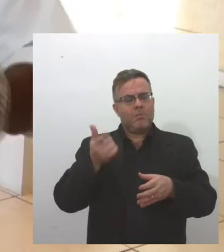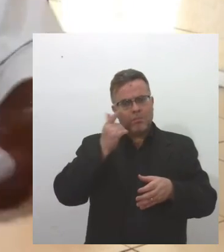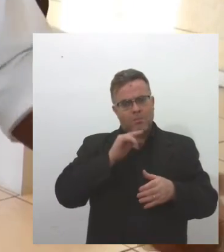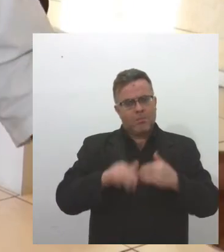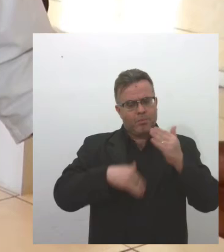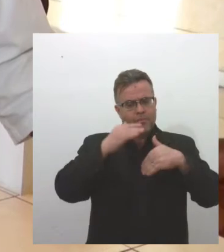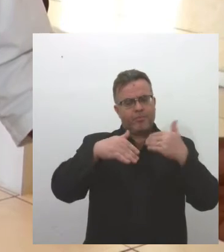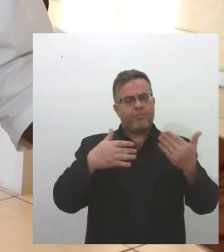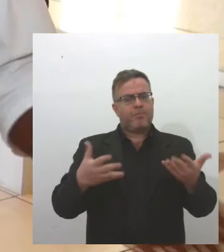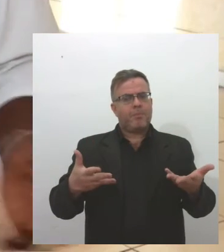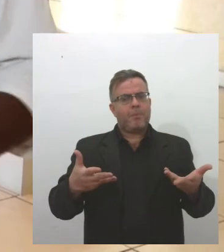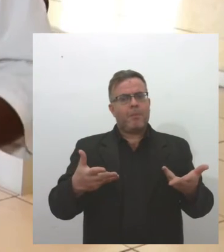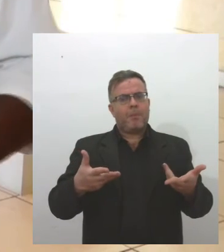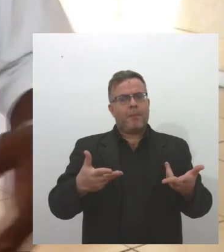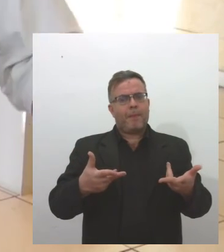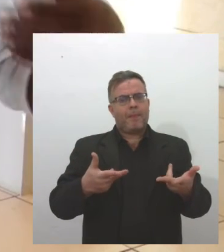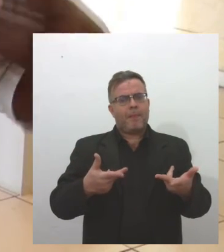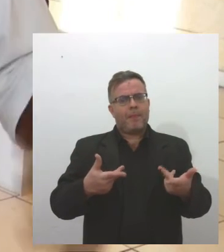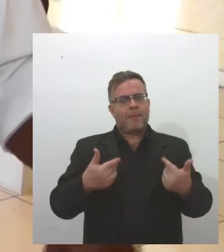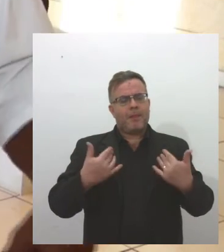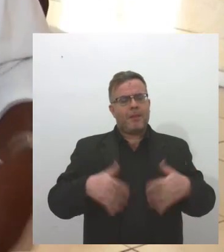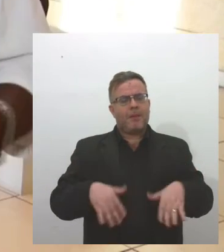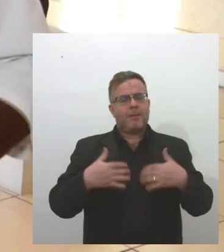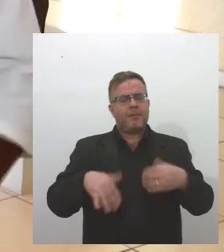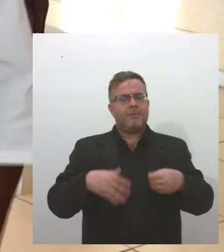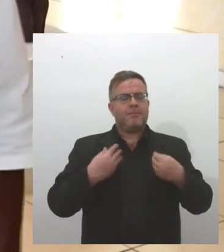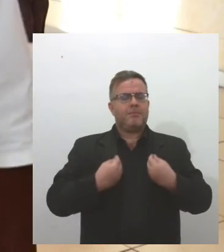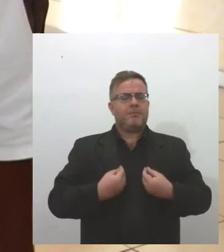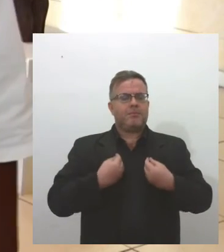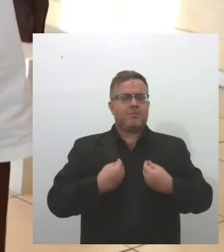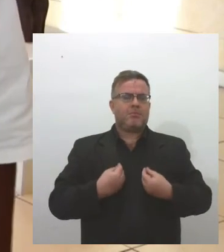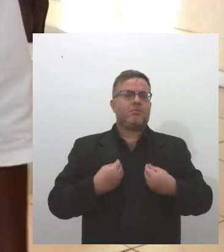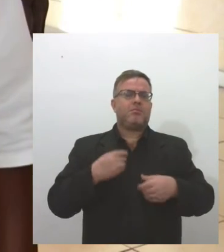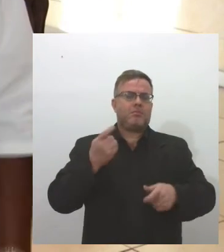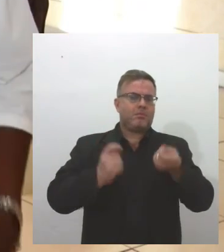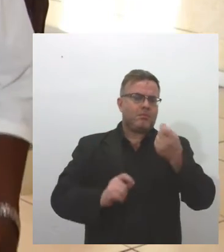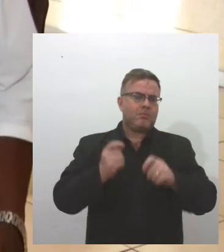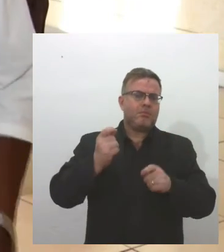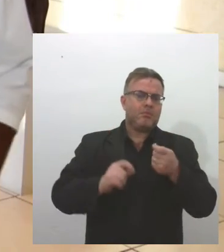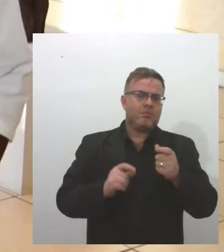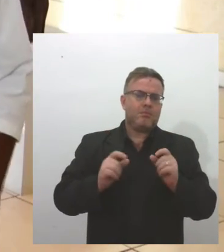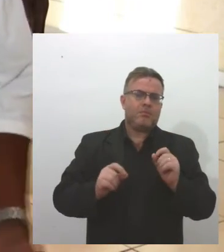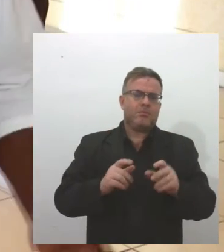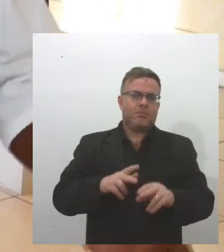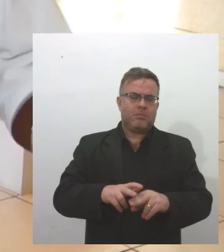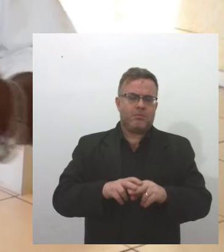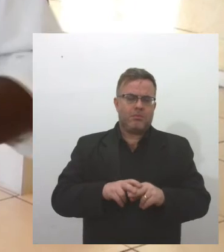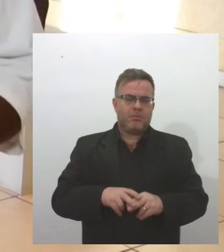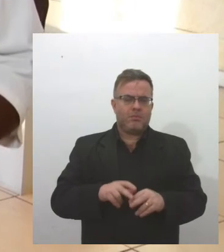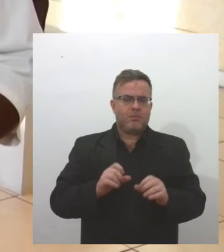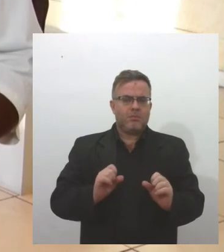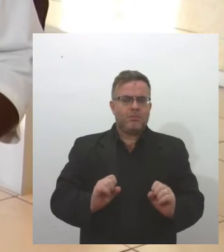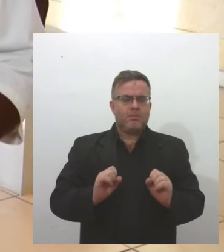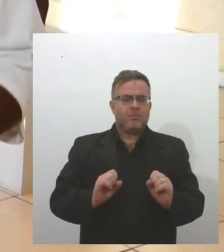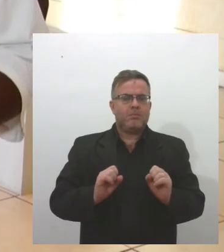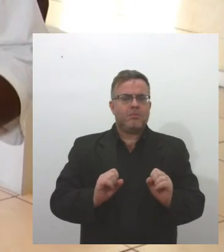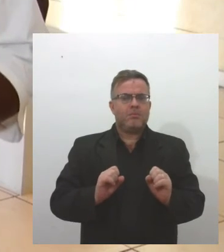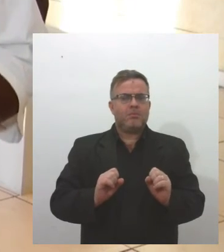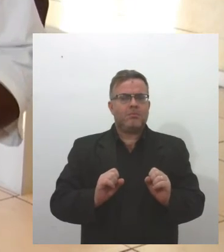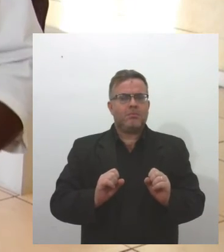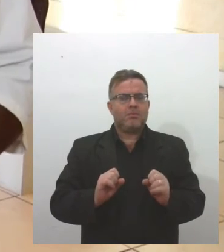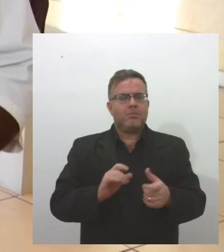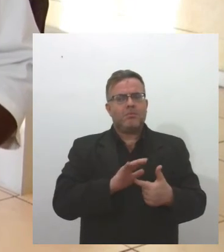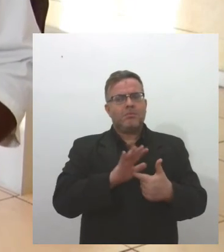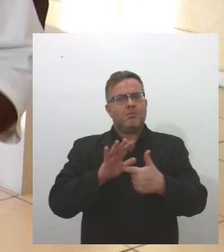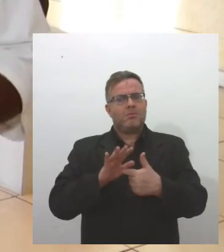de maneira geral, tanto artes plásticas, como música, como literatura. Então, possibilitou os artistas mostrar sua obra e